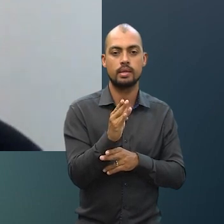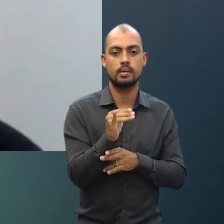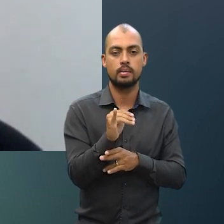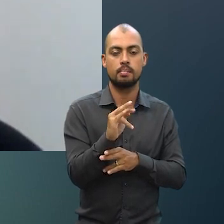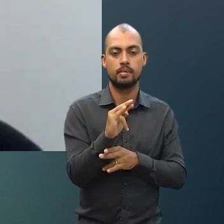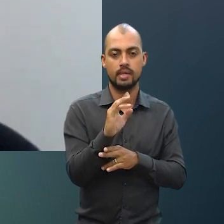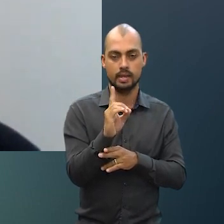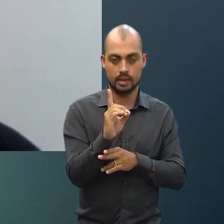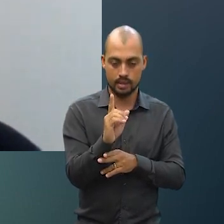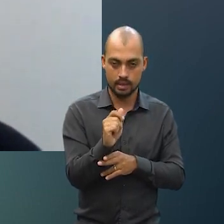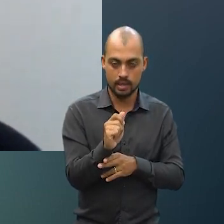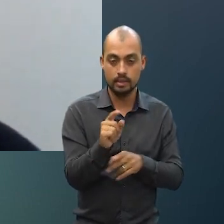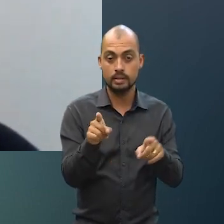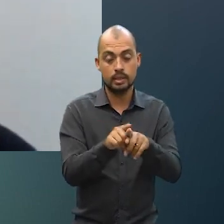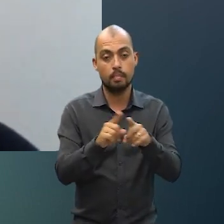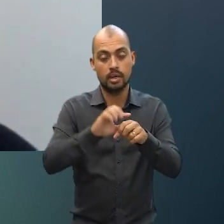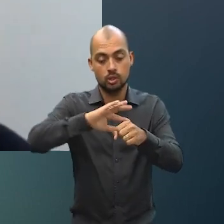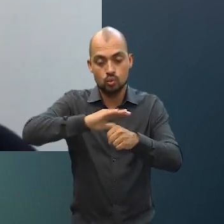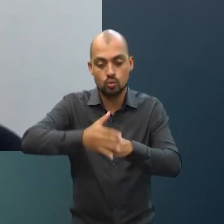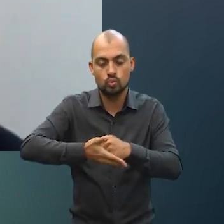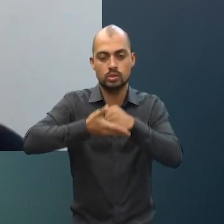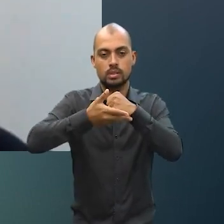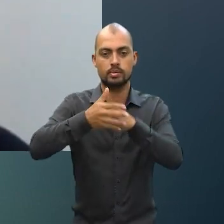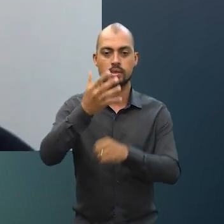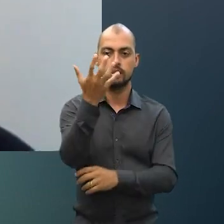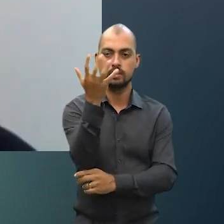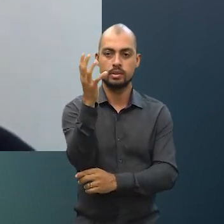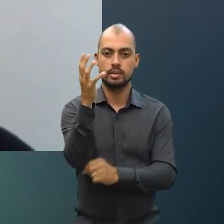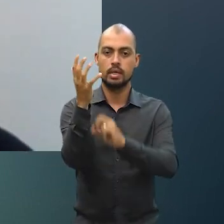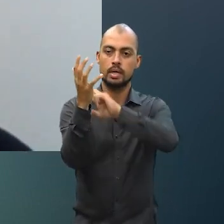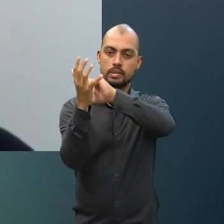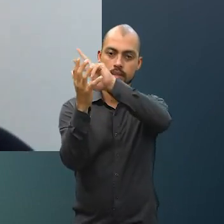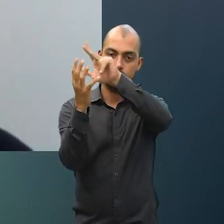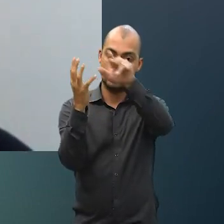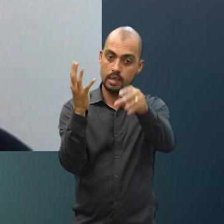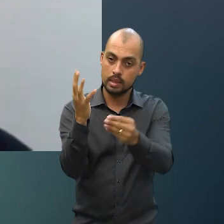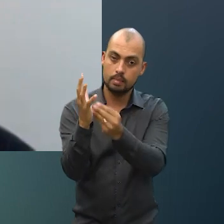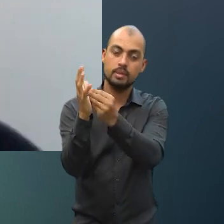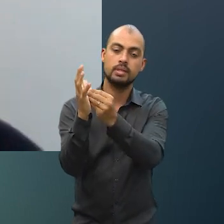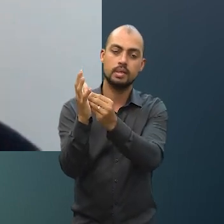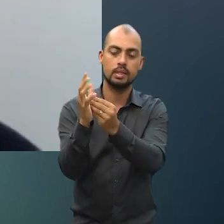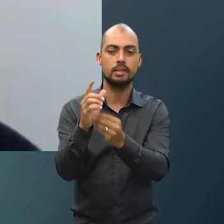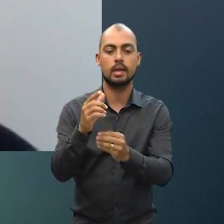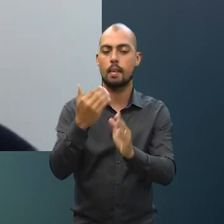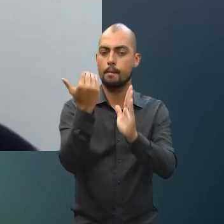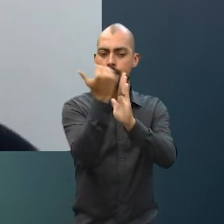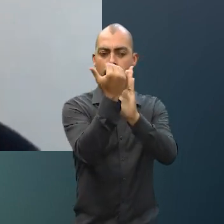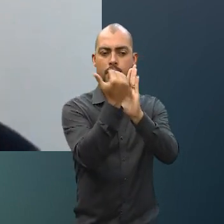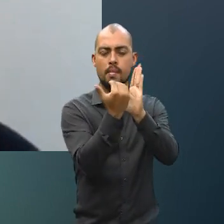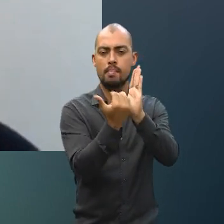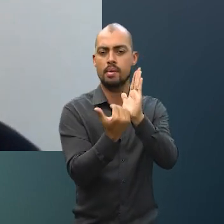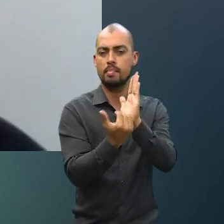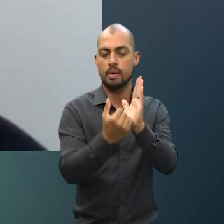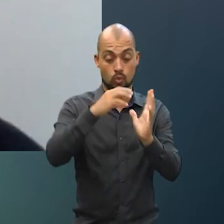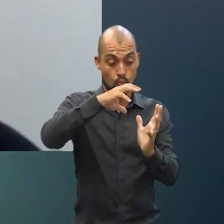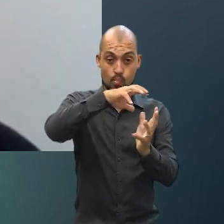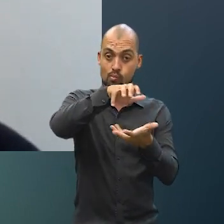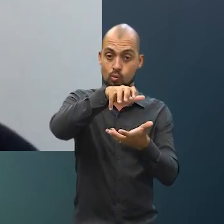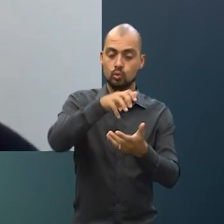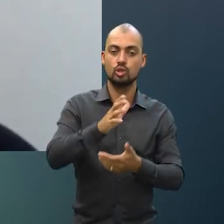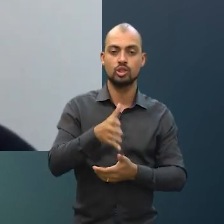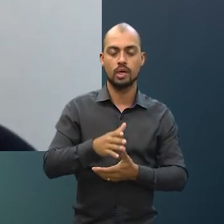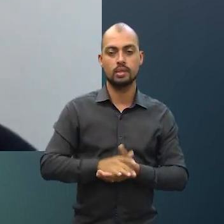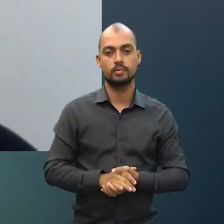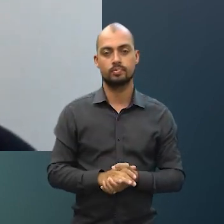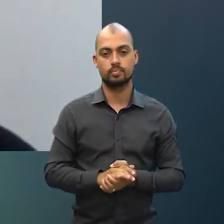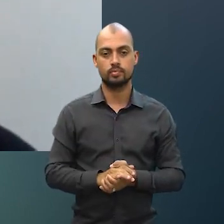né? Hoje é um assunto muito pautado no mundo, então a gente não pode deixar de se